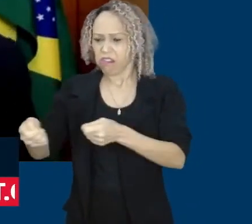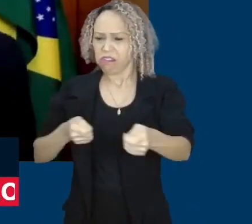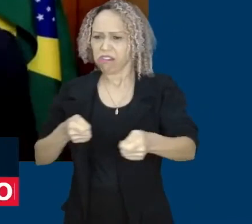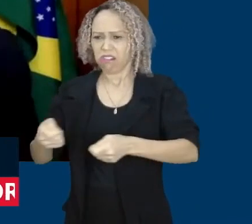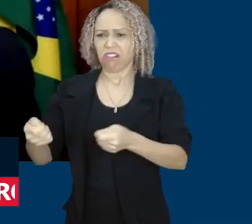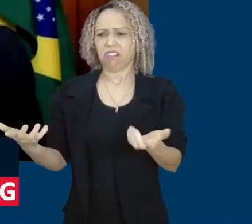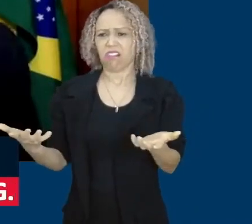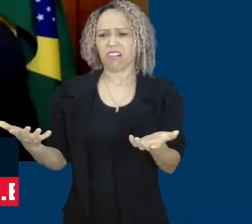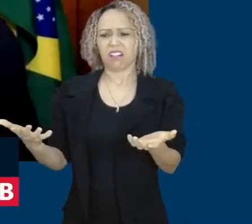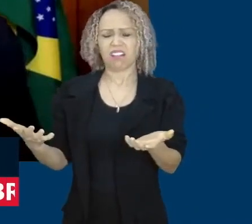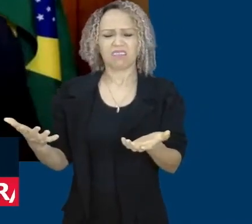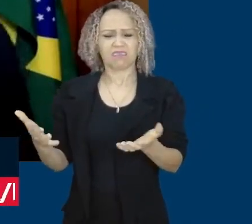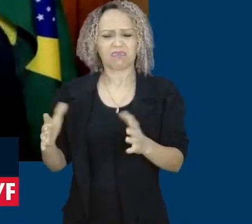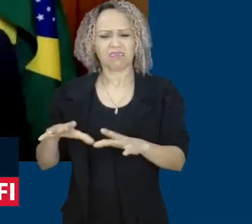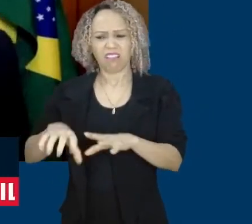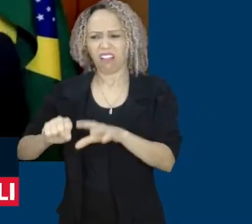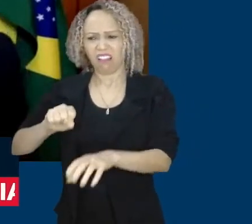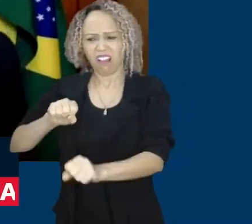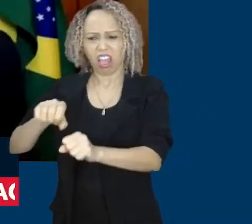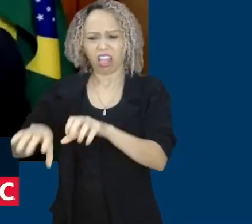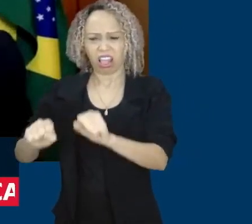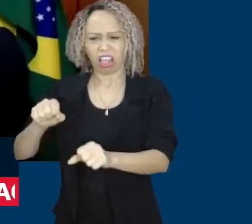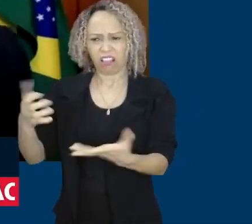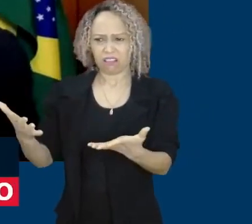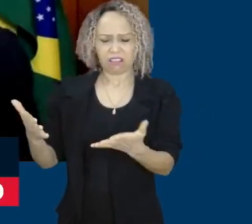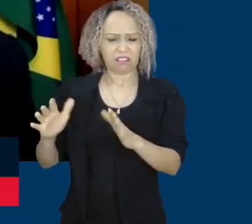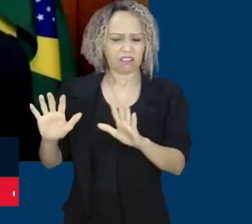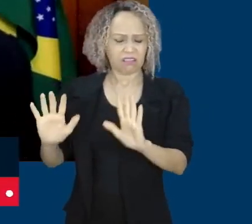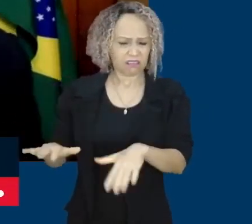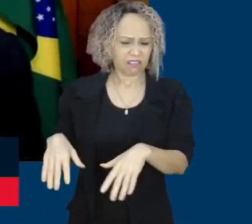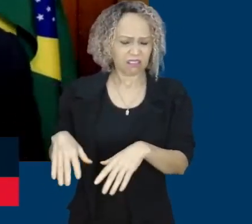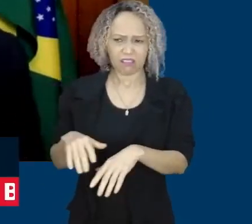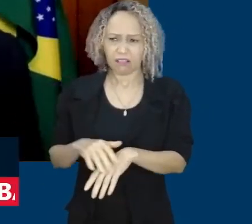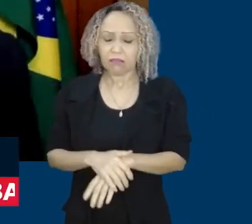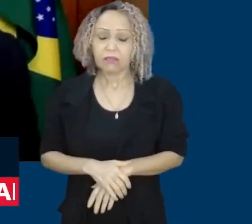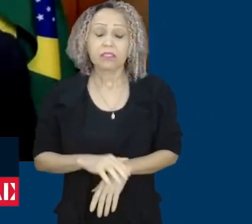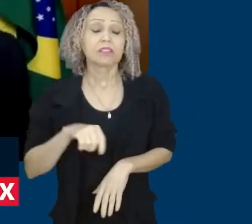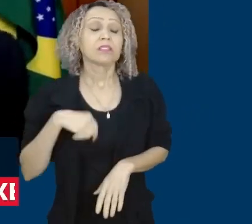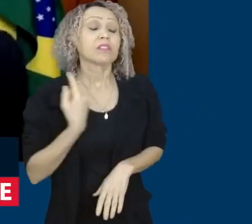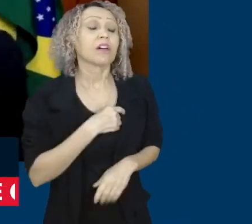os bioinsumos, trocar os agrotóxicos por insumos